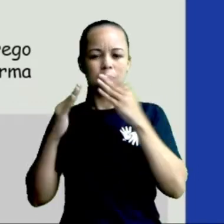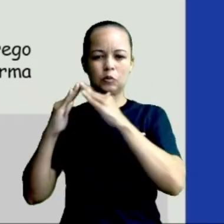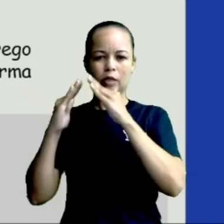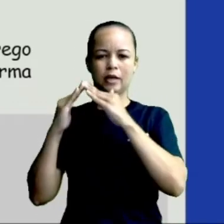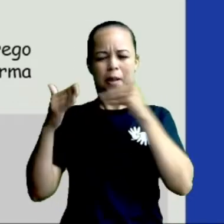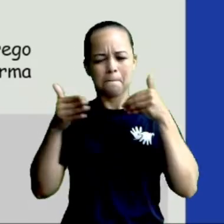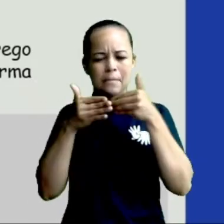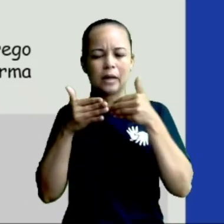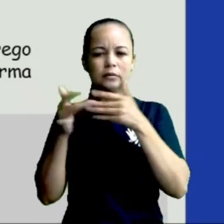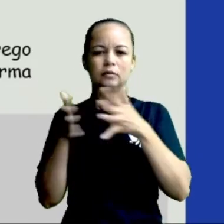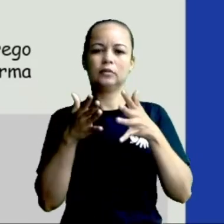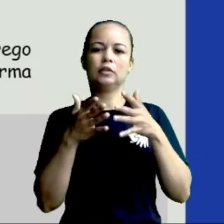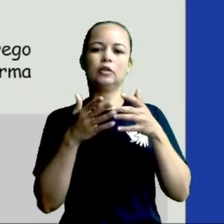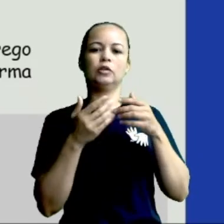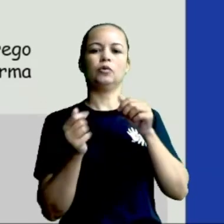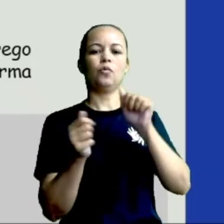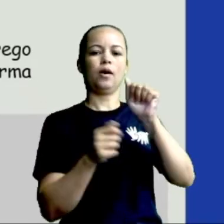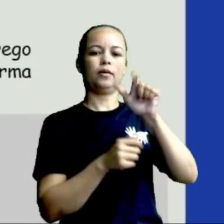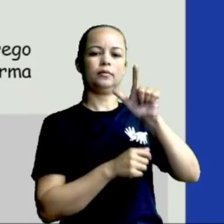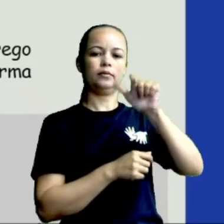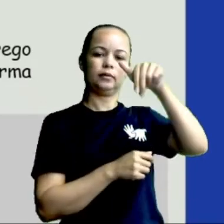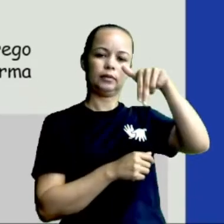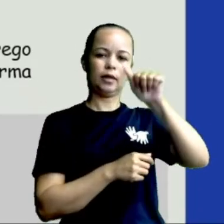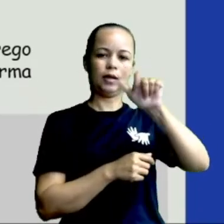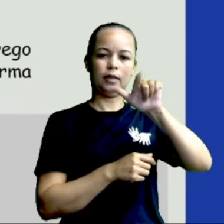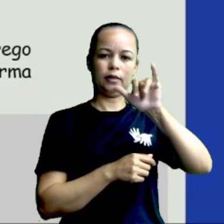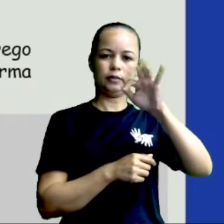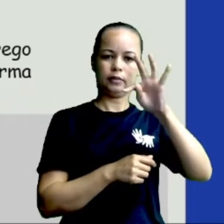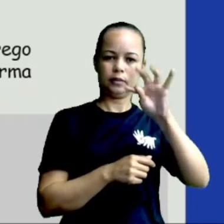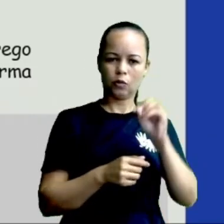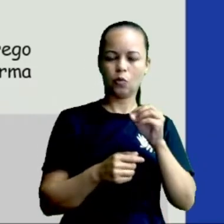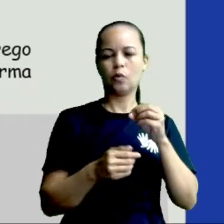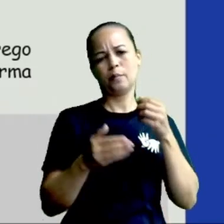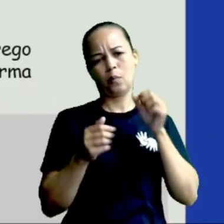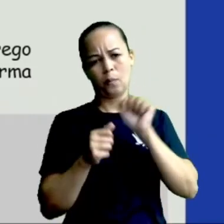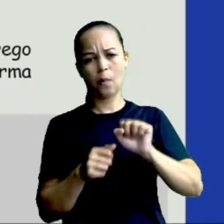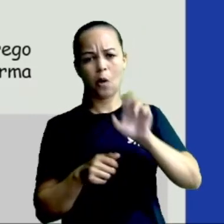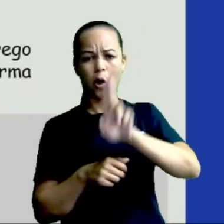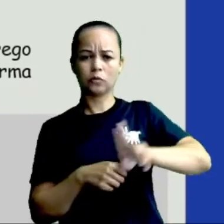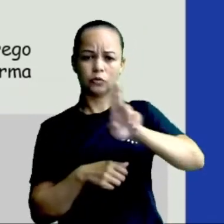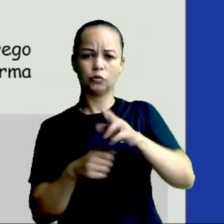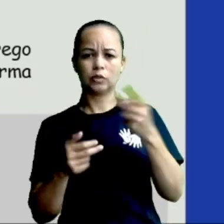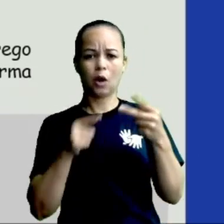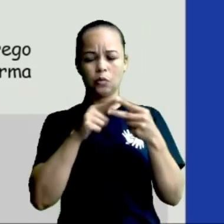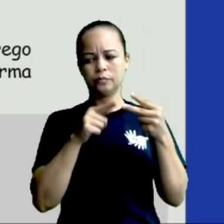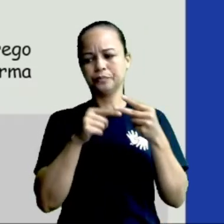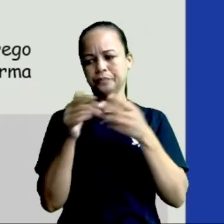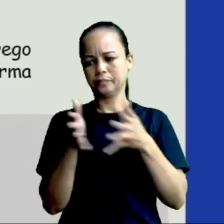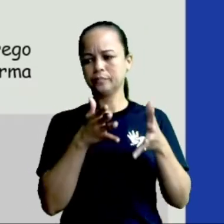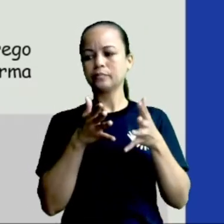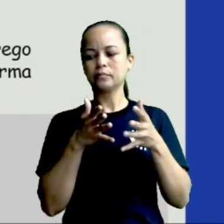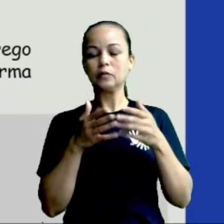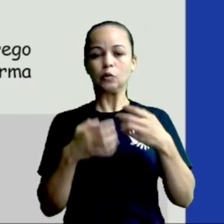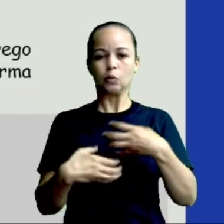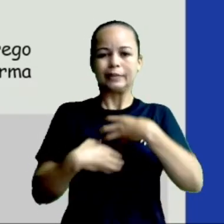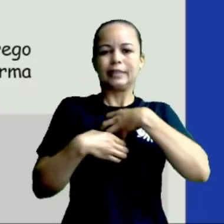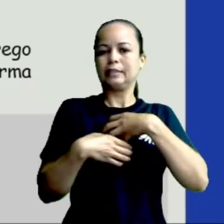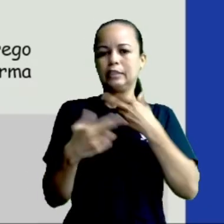analítico, moro muito perto daqui. Então, você pode usar o sintético ou o analítico. O sentido aí vai ser o mesmo,